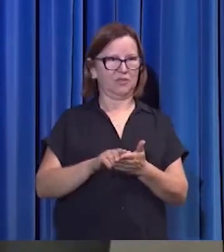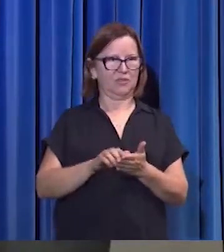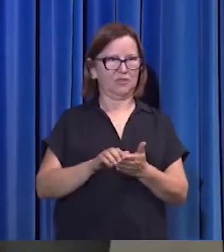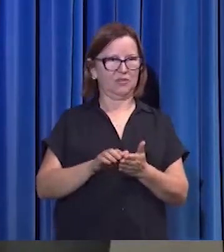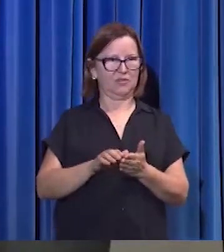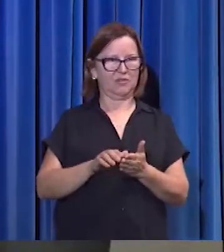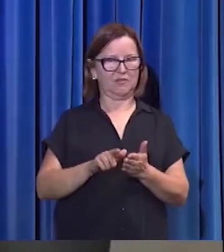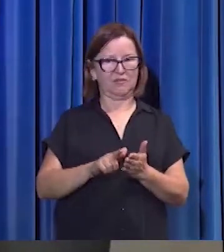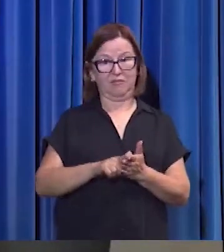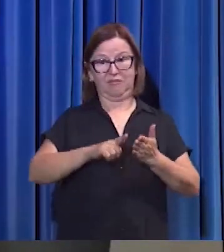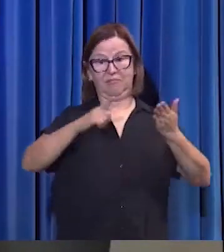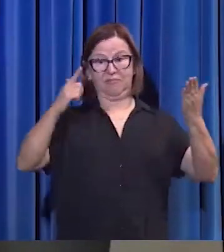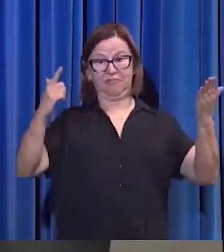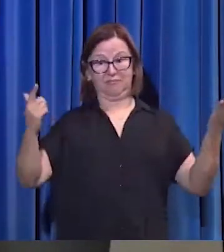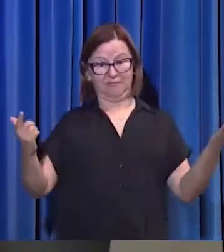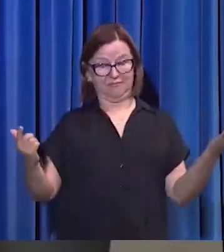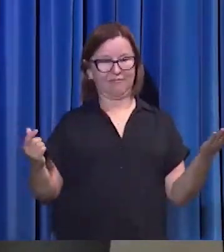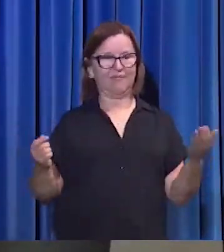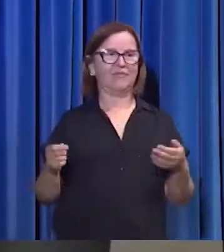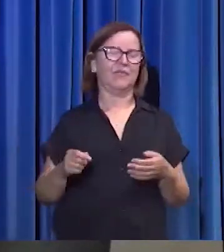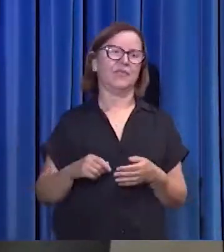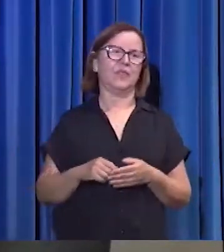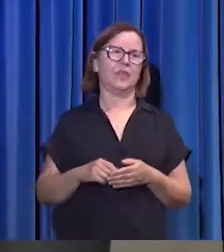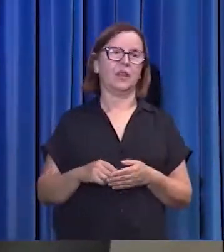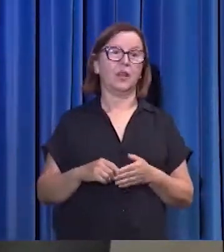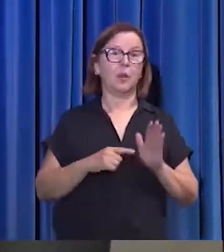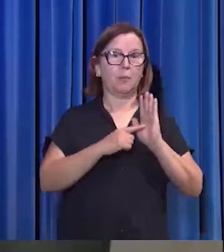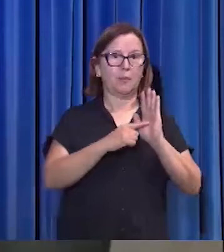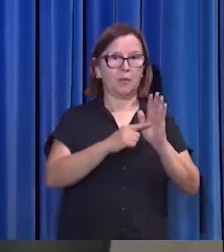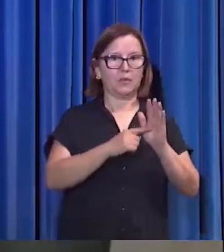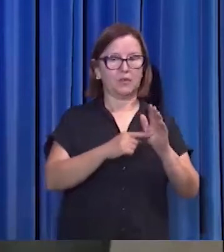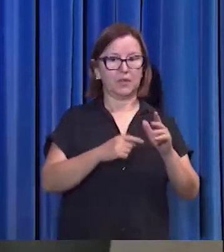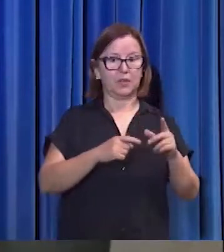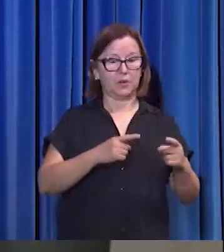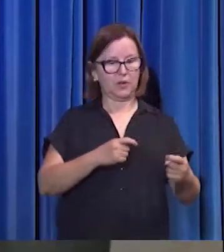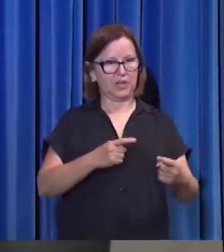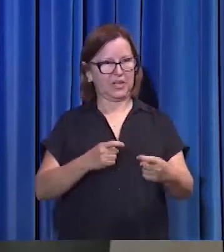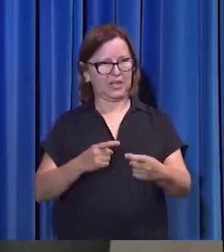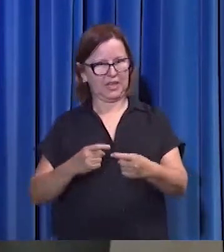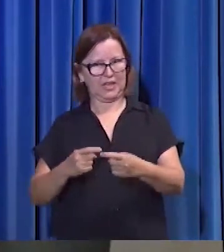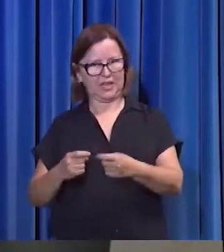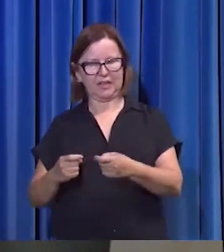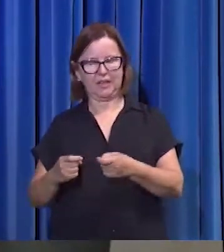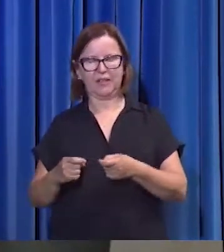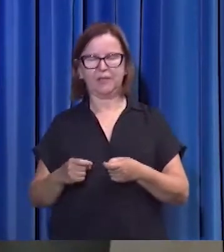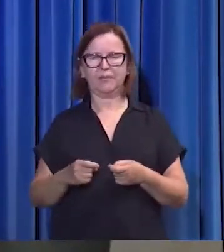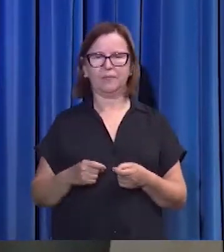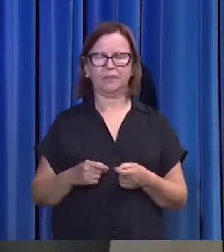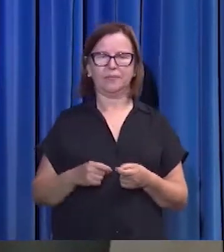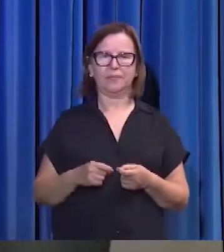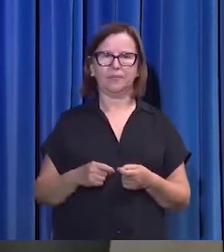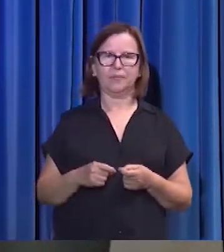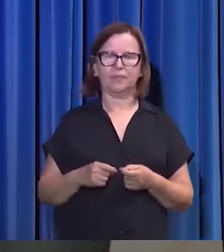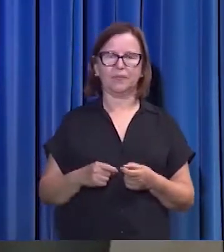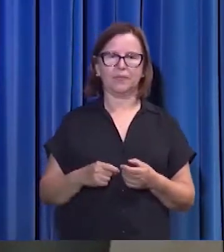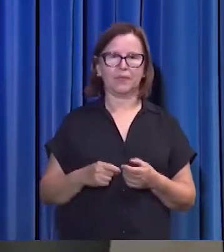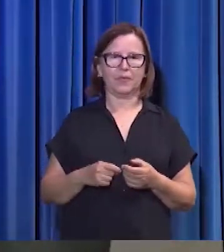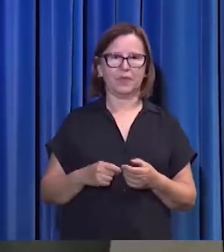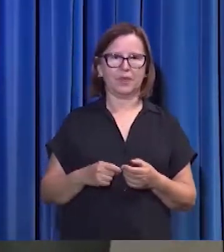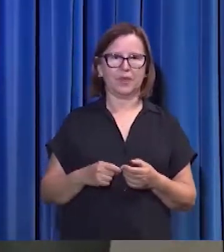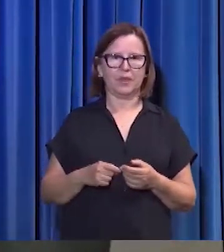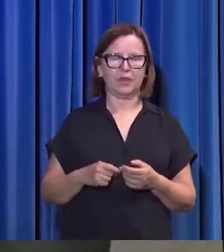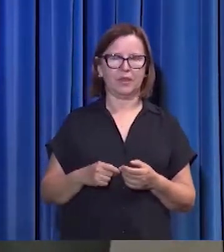alguma coisinha, há um conflito naqueles cristãos ali para cima